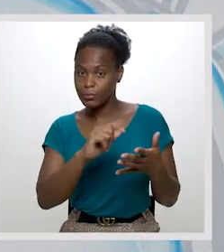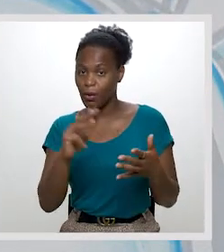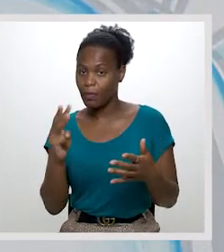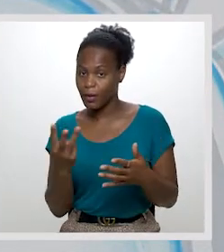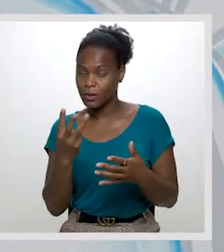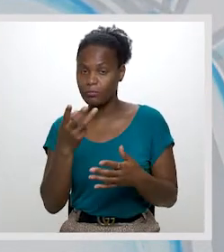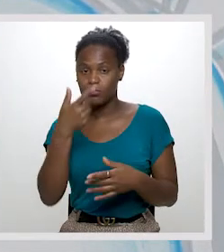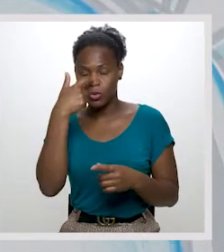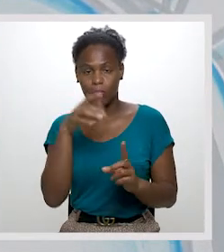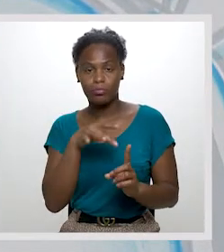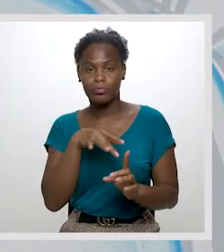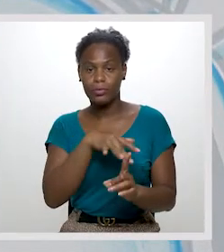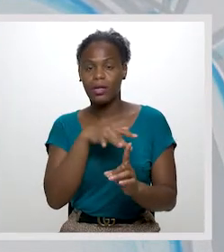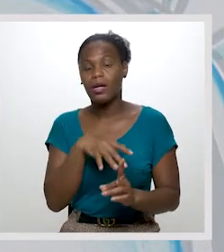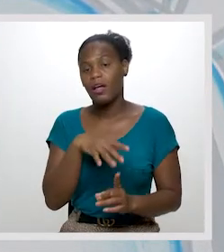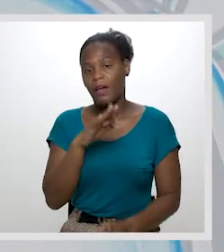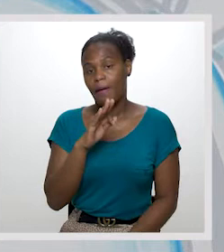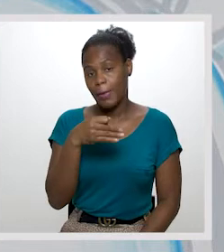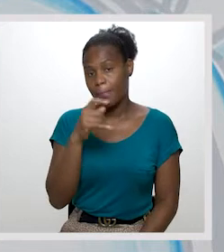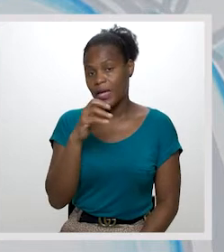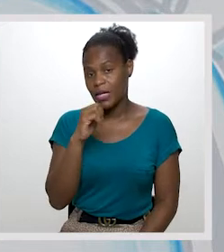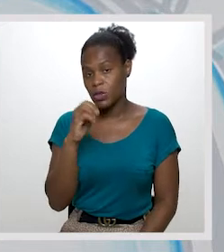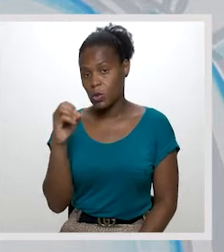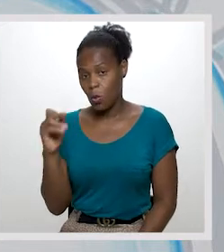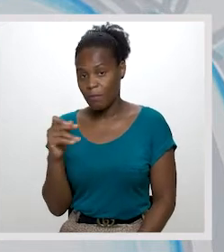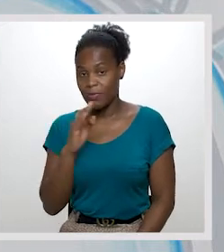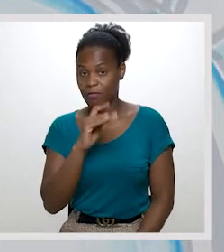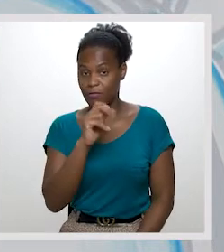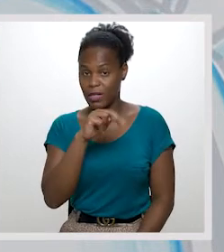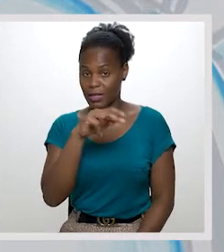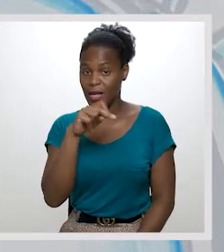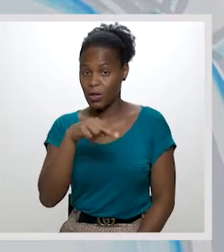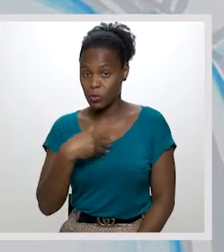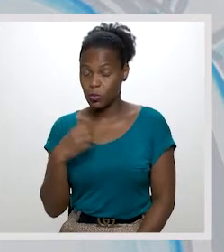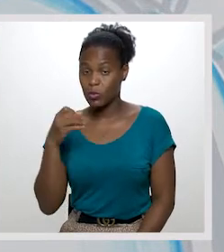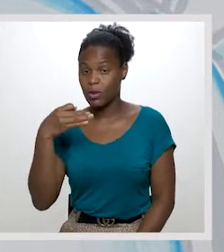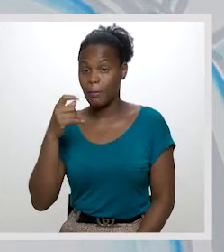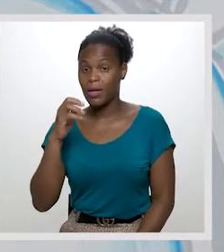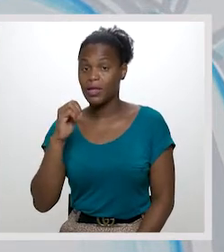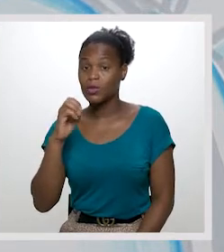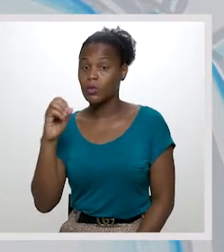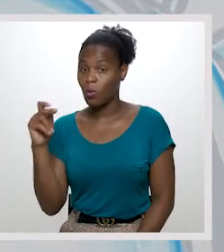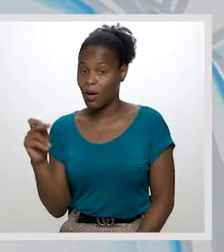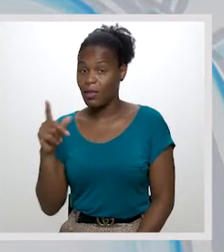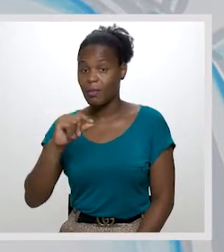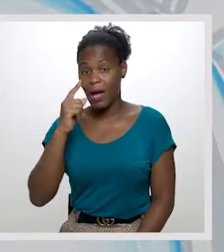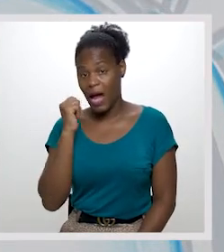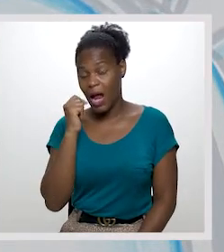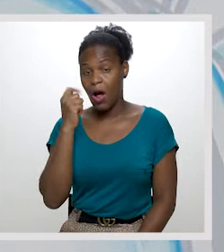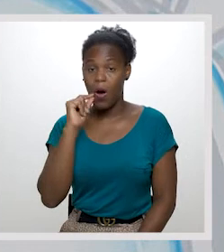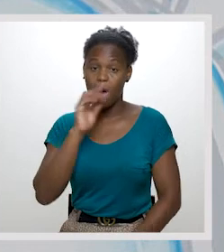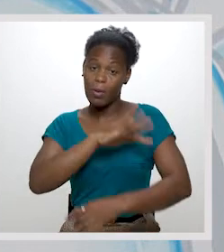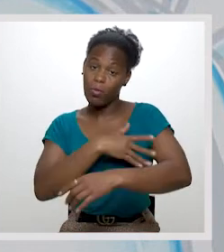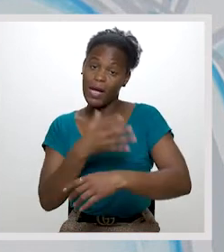os três heterônimos de Fernando Pessoa. Fernando Pessoa, que para além dos heterônimos também foi